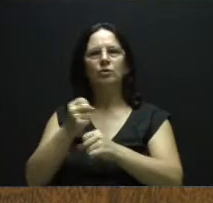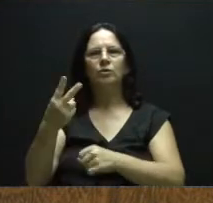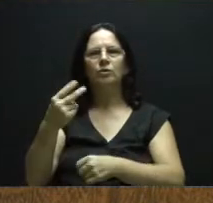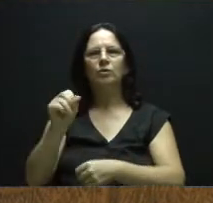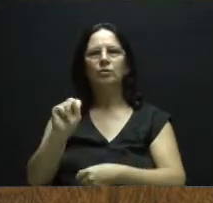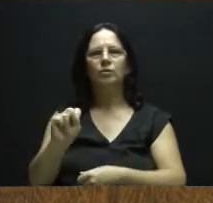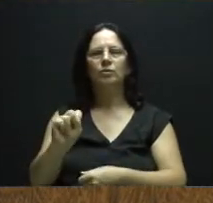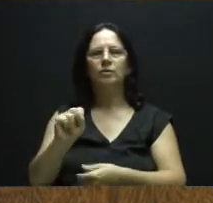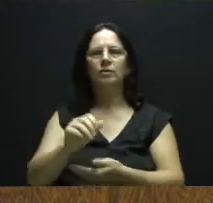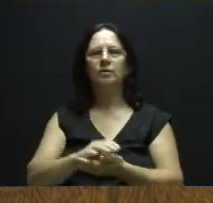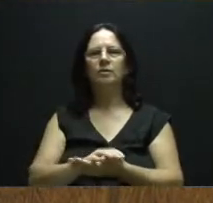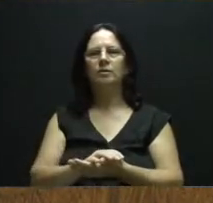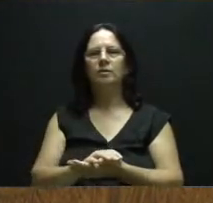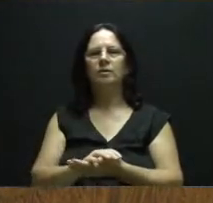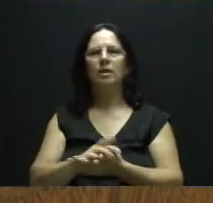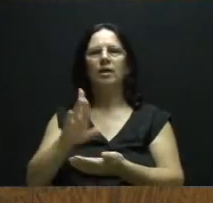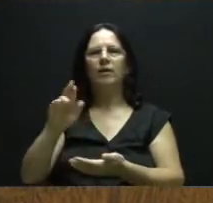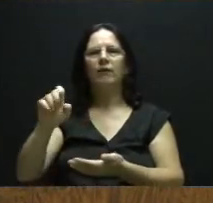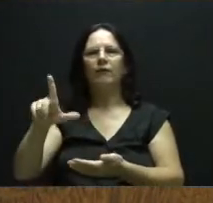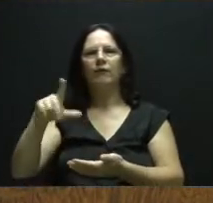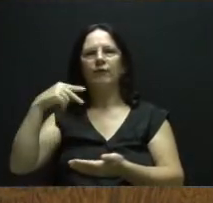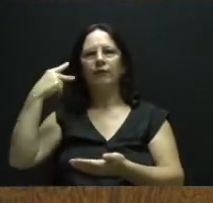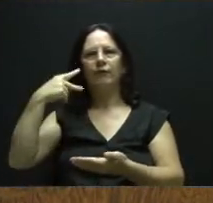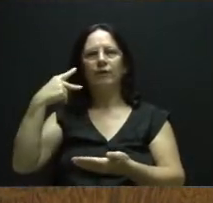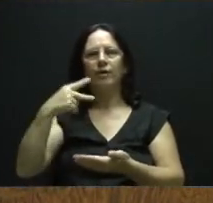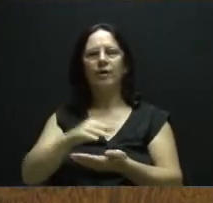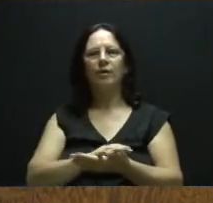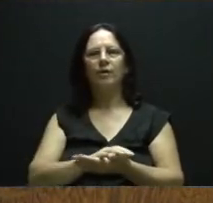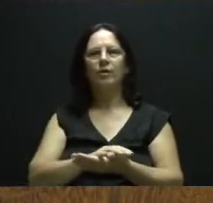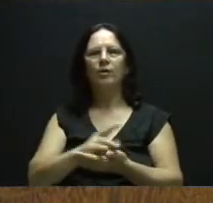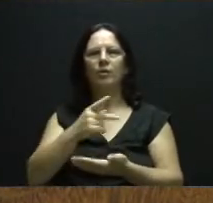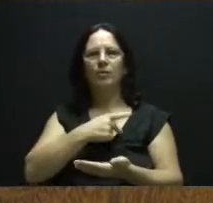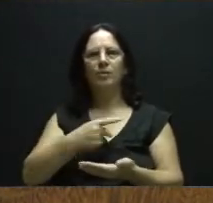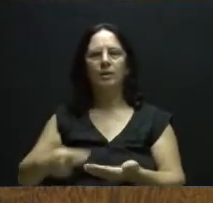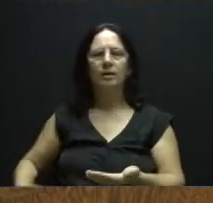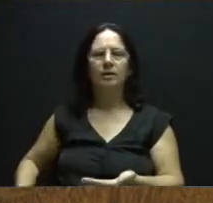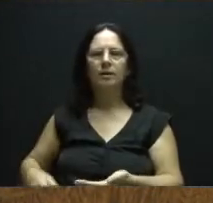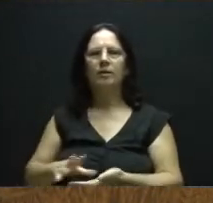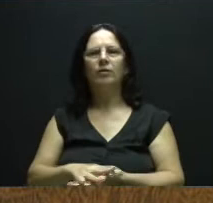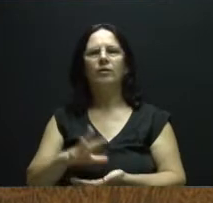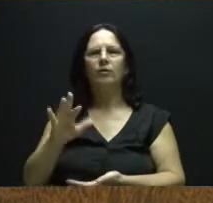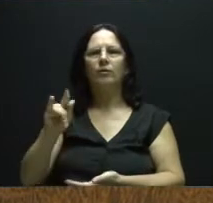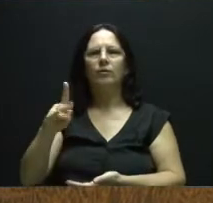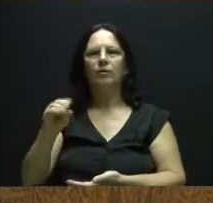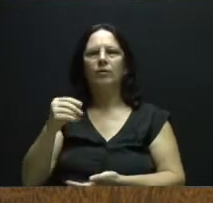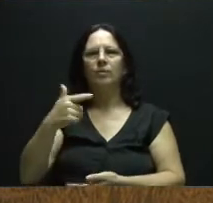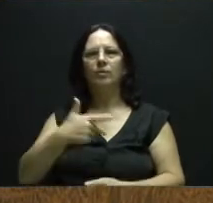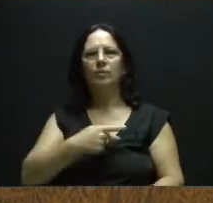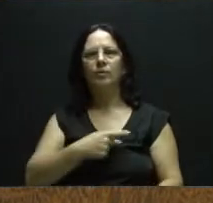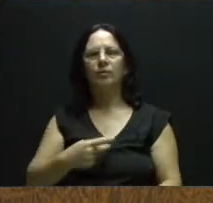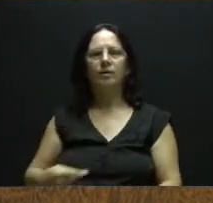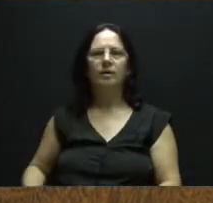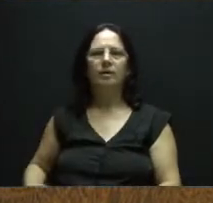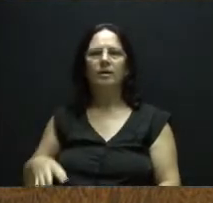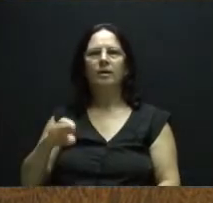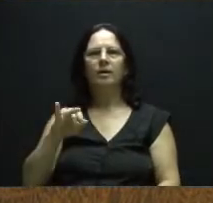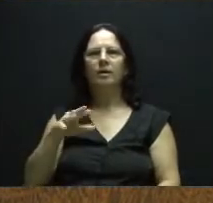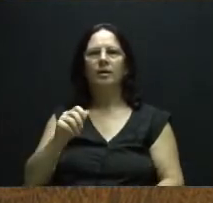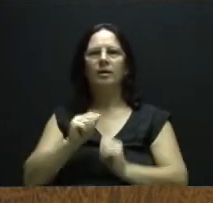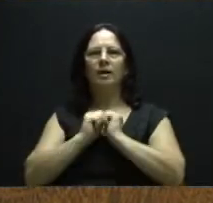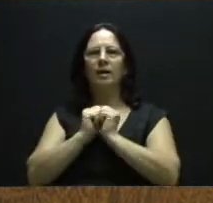e redação a fael de souza vilar presidente fábio alves moreira vice-presidente érica verçosa